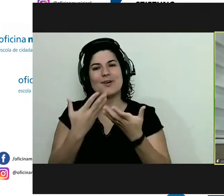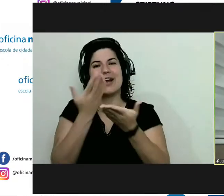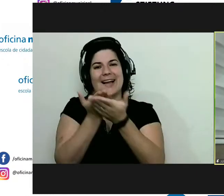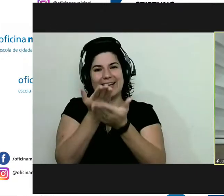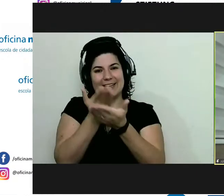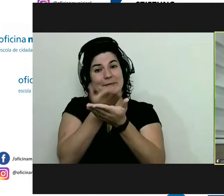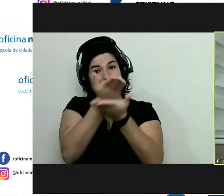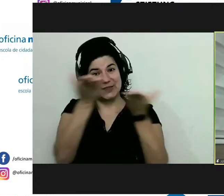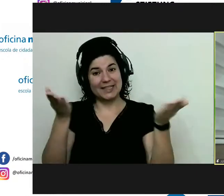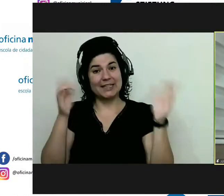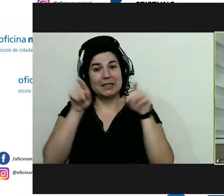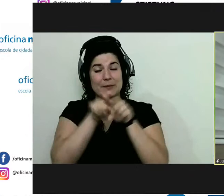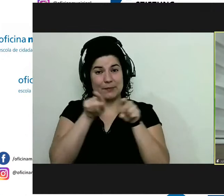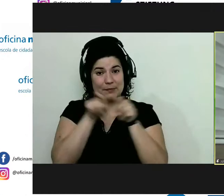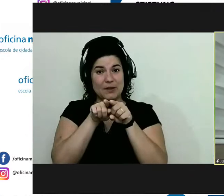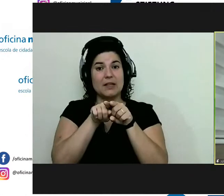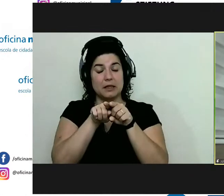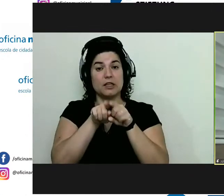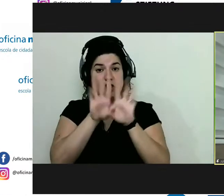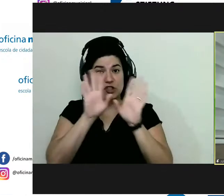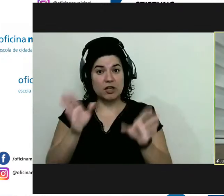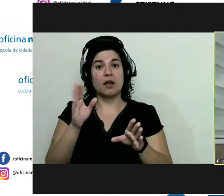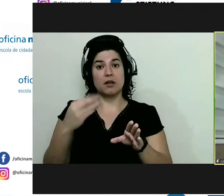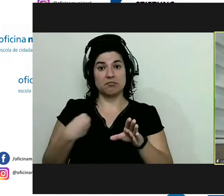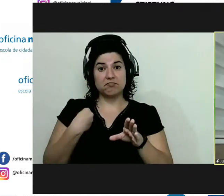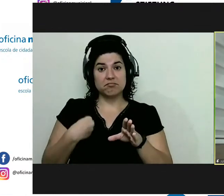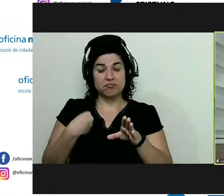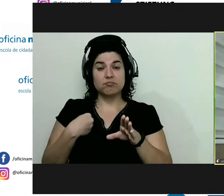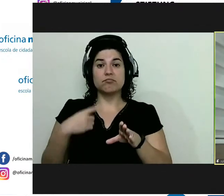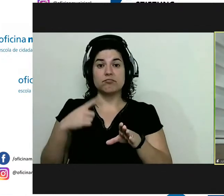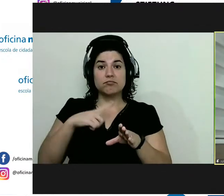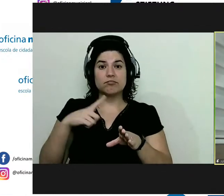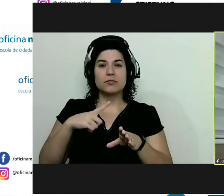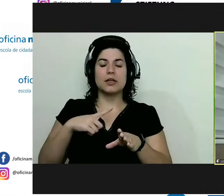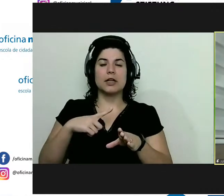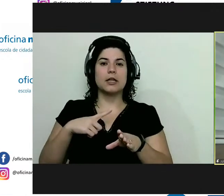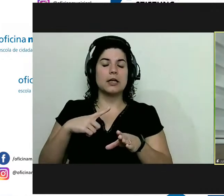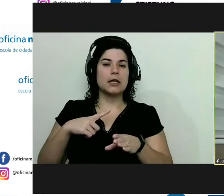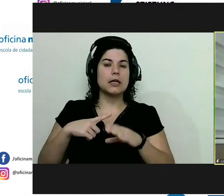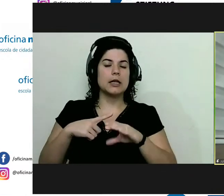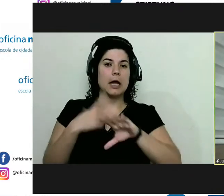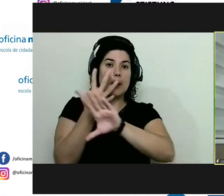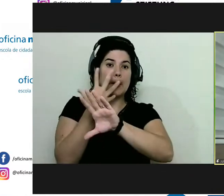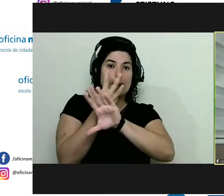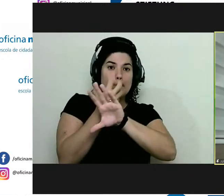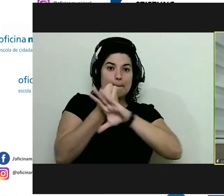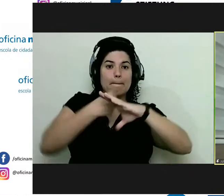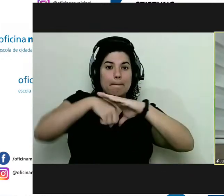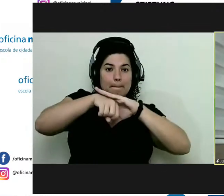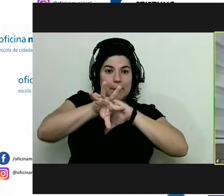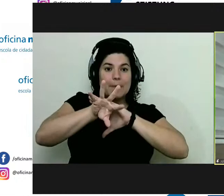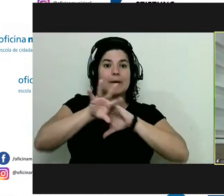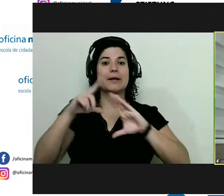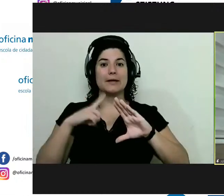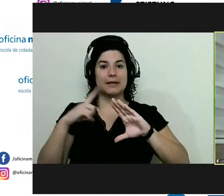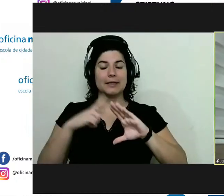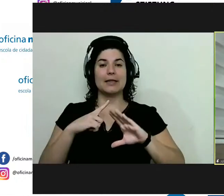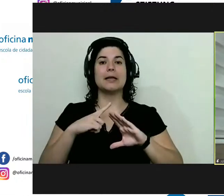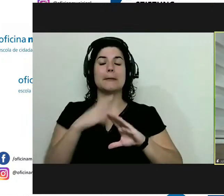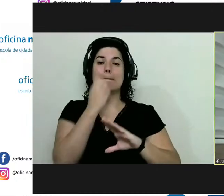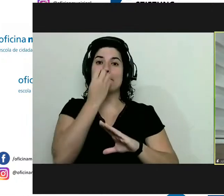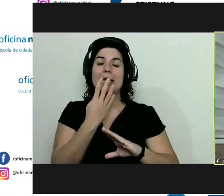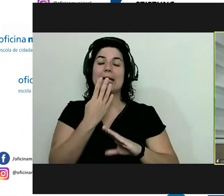para vocês aula e também falar que é que eles estão aqui conosco aguardando estavam ouvindo nosso podcast o ensino municipal podcast bem comum